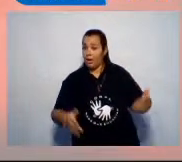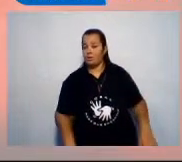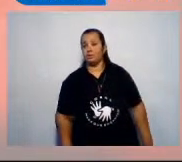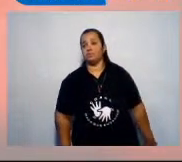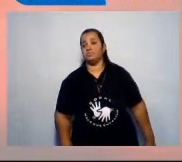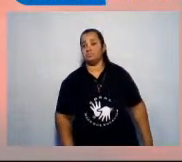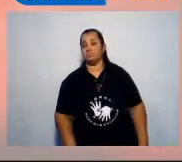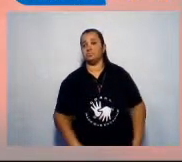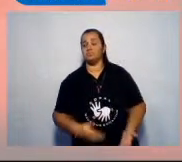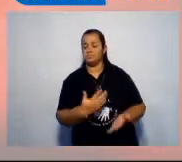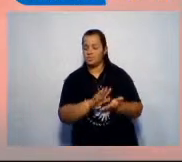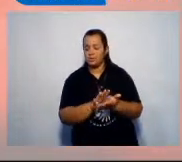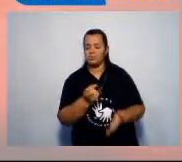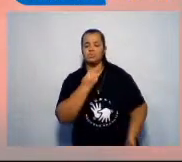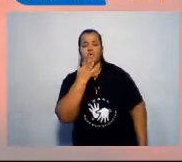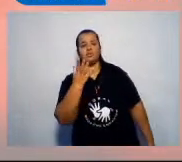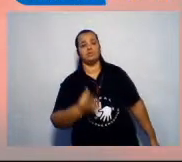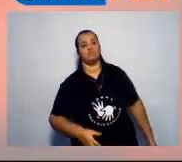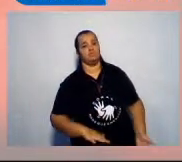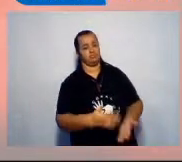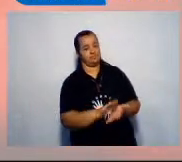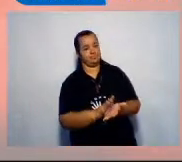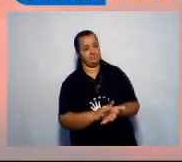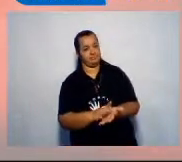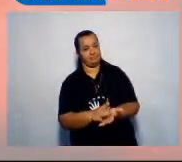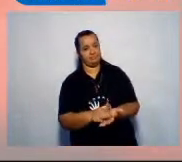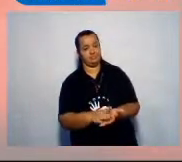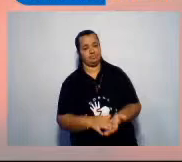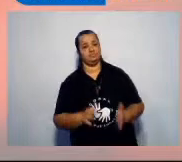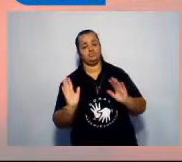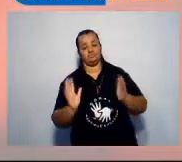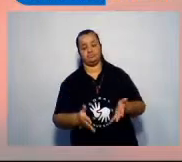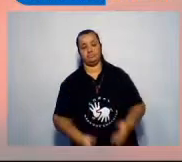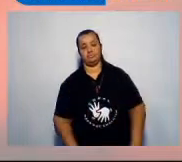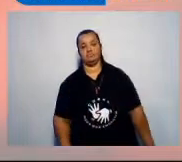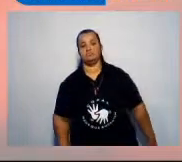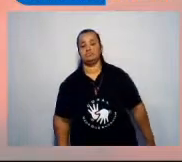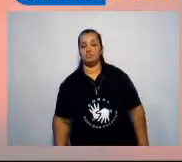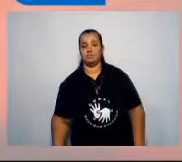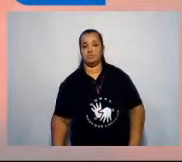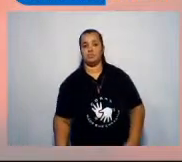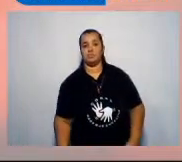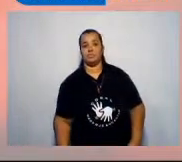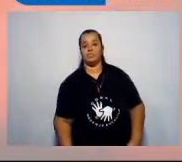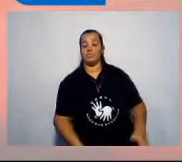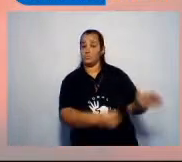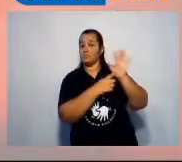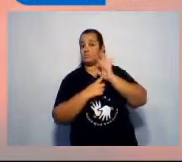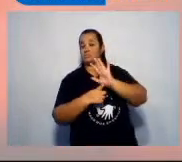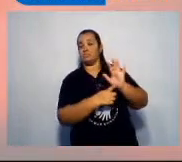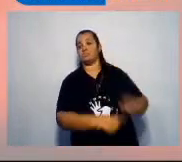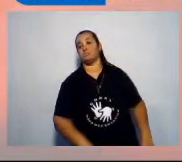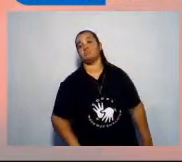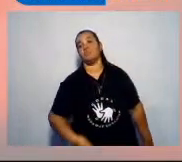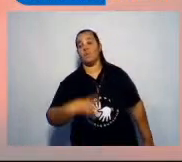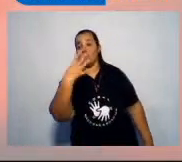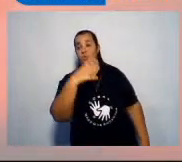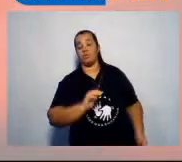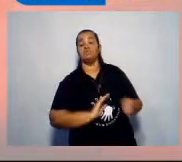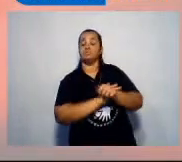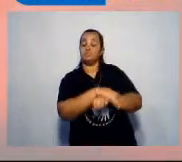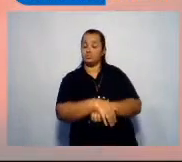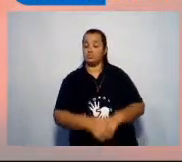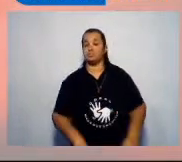de curtir, sabe o quê? Pagode de qualidade, samba de qualidade. Agora, chamamos ao palco para essa terceira noite, para a